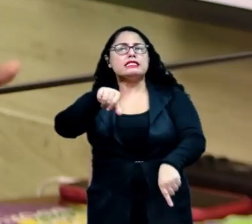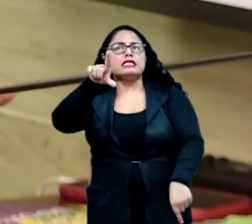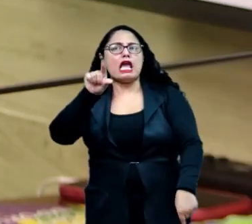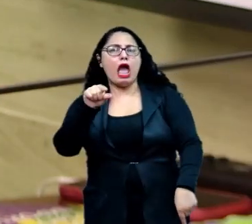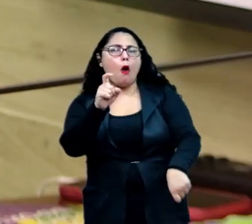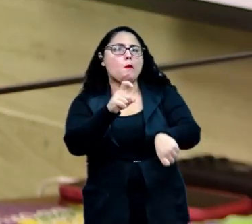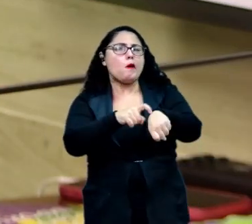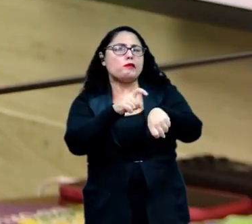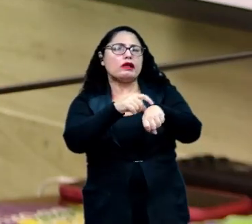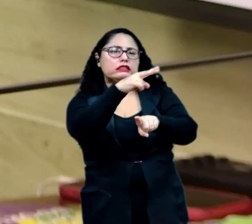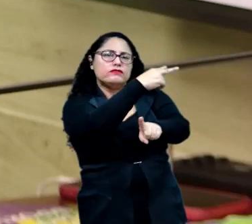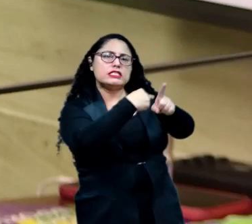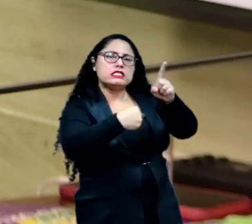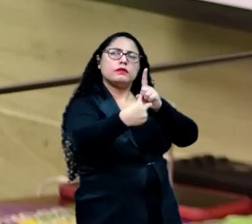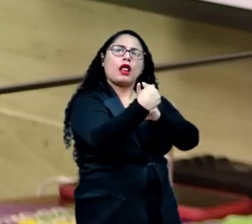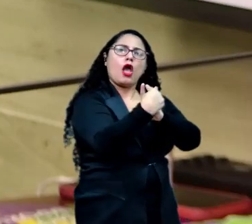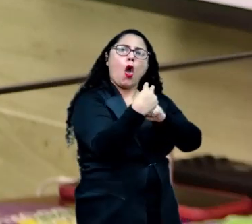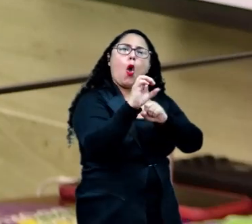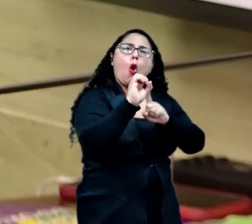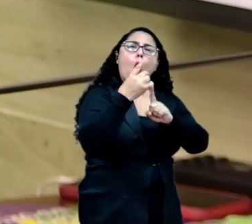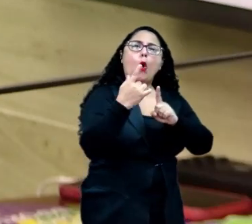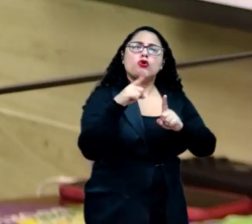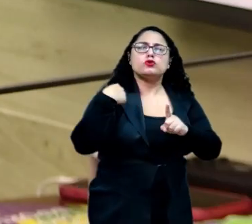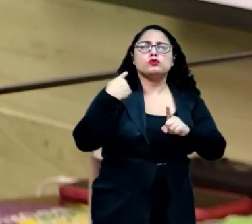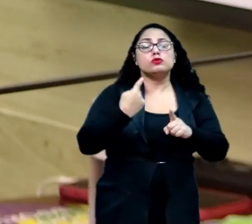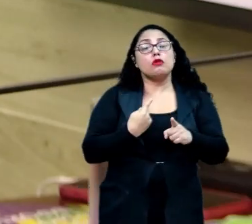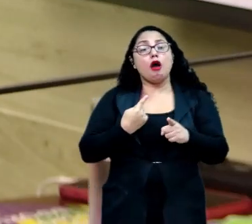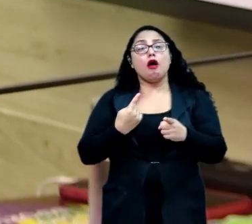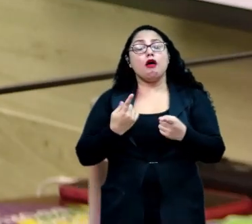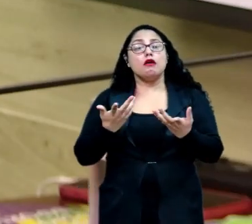um momento de visibilidade ou se a gente